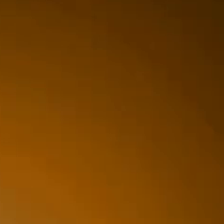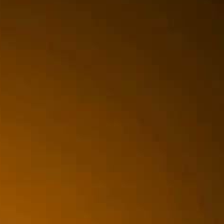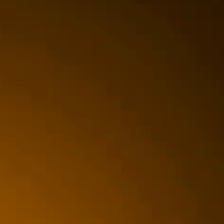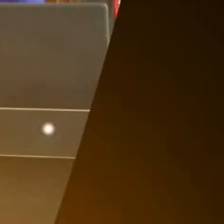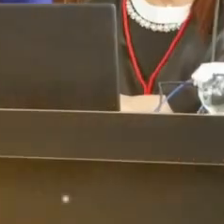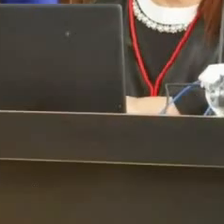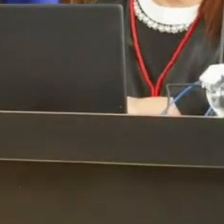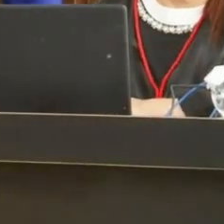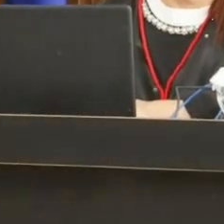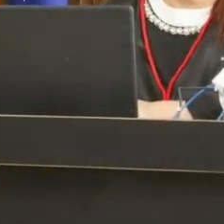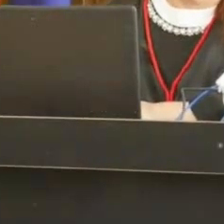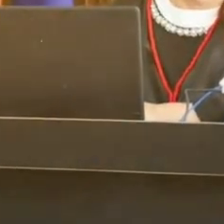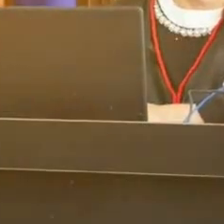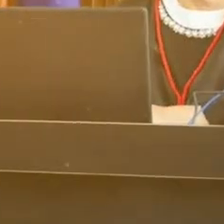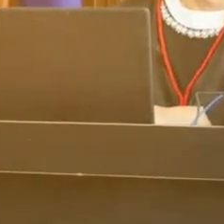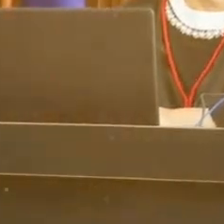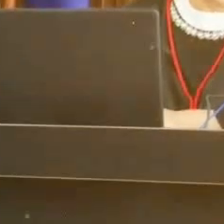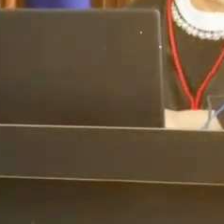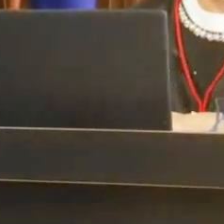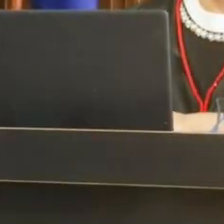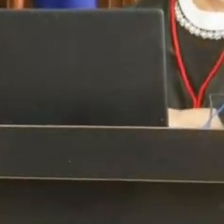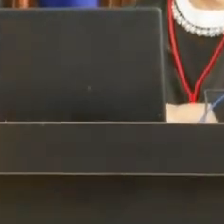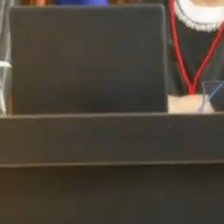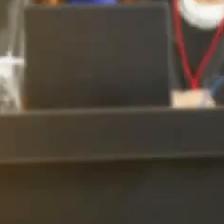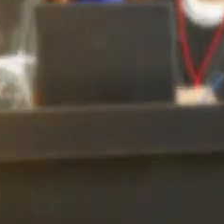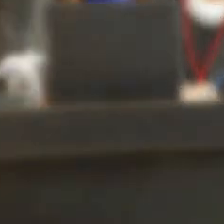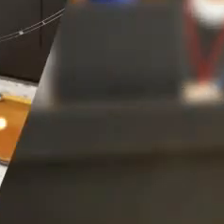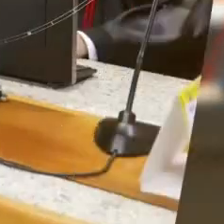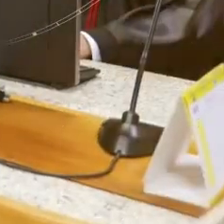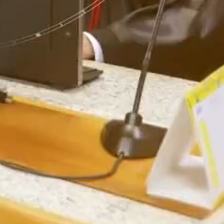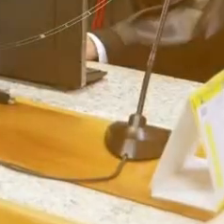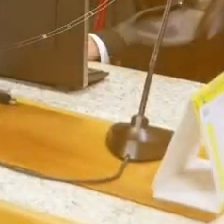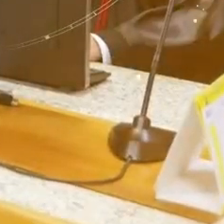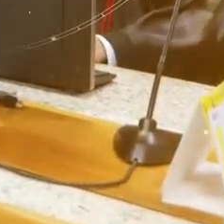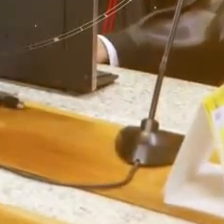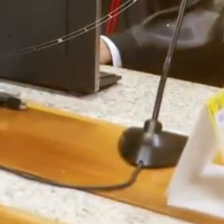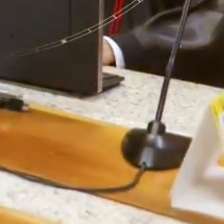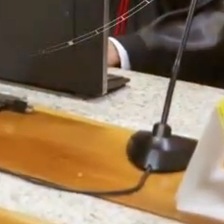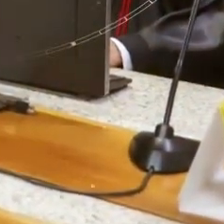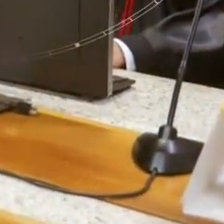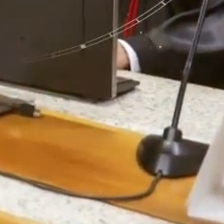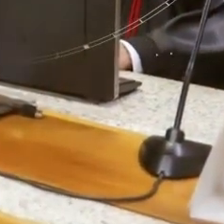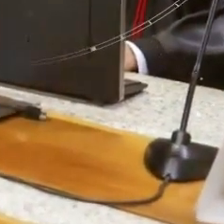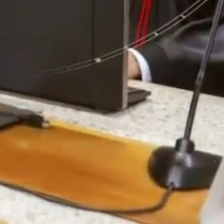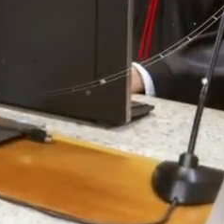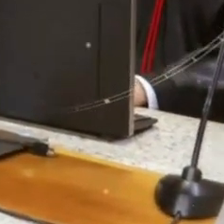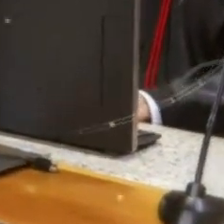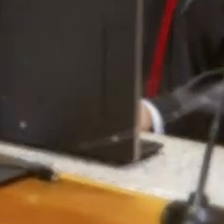Sequência de imagem do plenário do Tribunal Regional Eleitoral Amparo e seus magistrados.